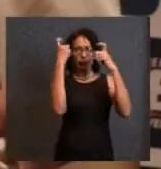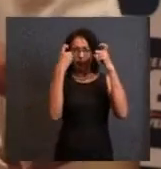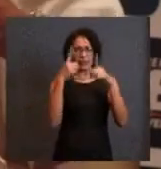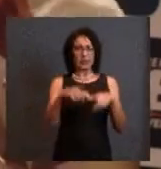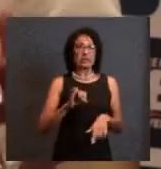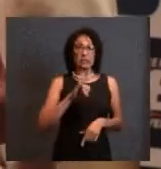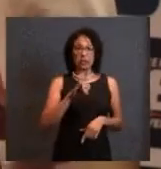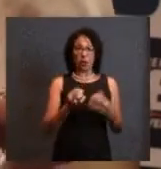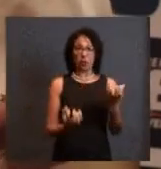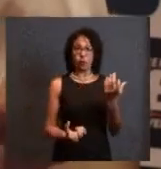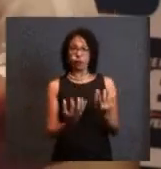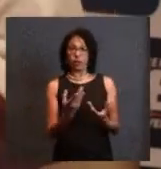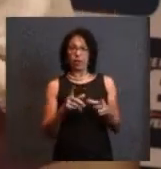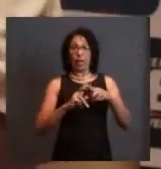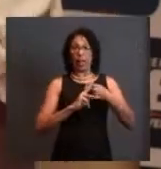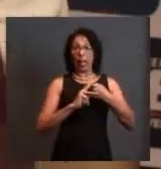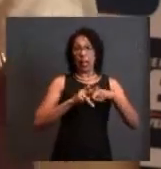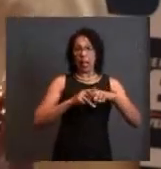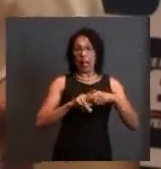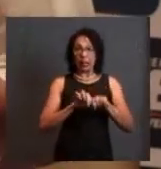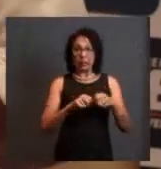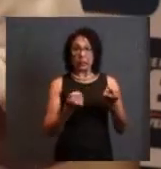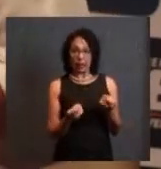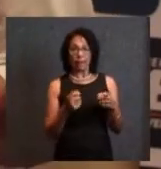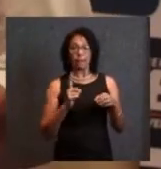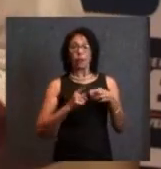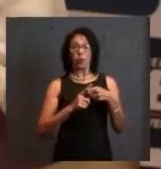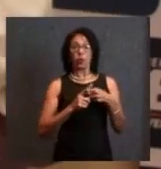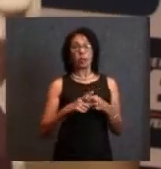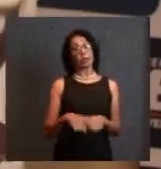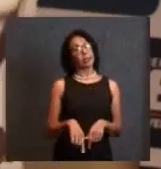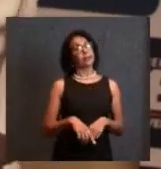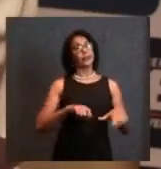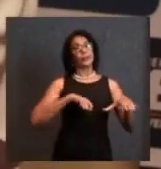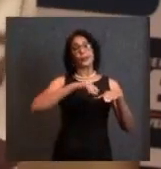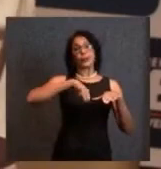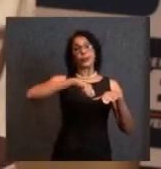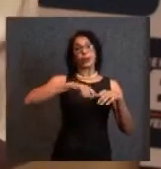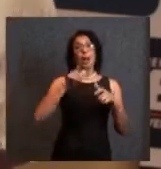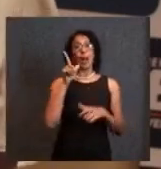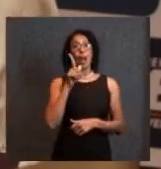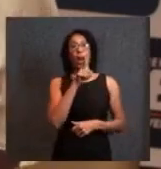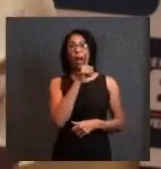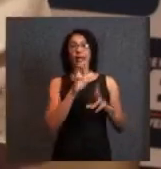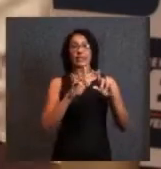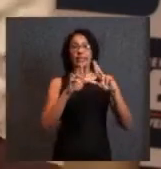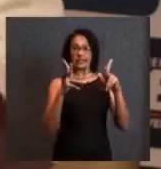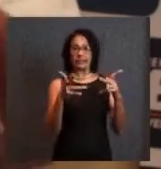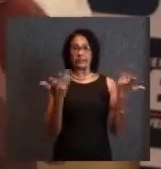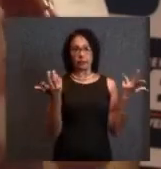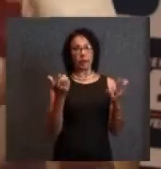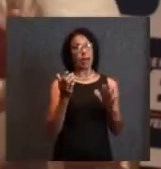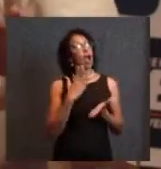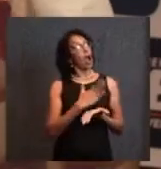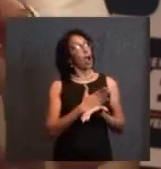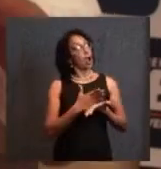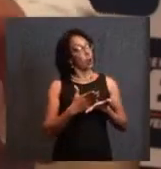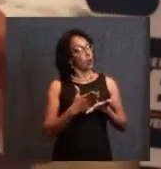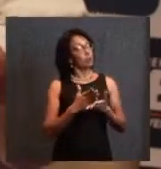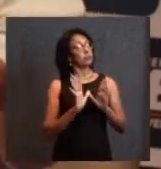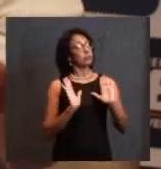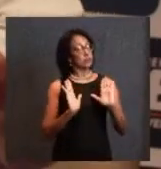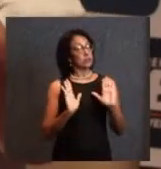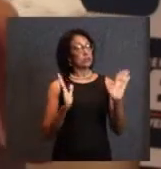fogão está quebrado, porque esses serviços serão terceirizados, realizados na escola. Por enquanto, começamos